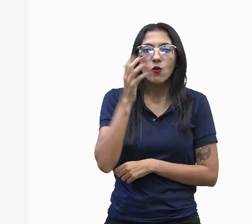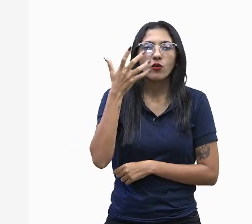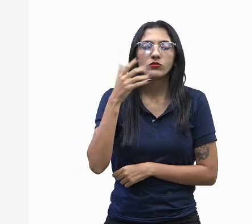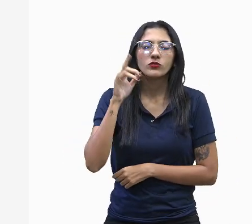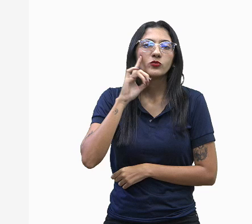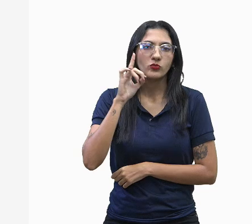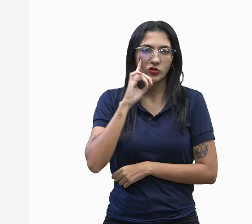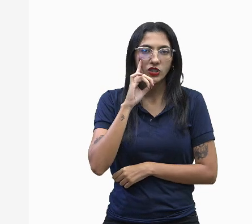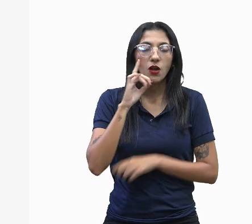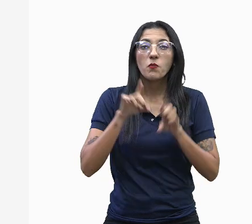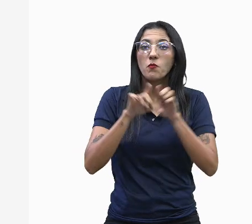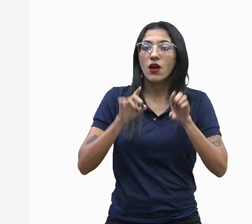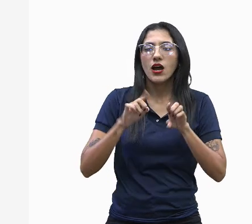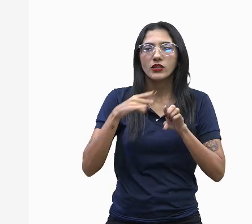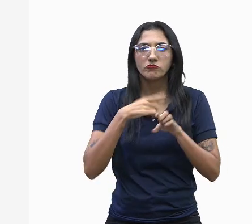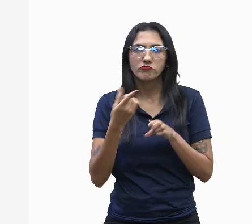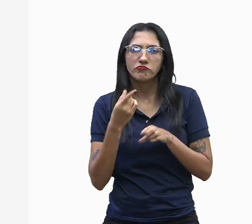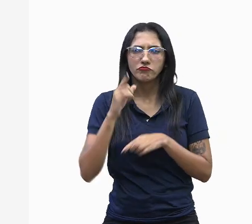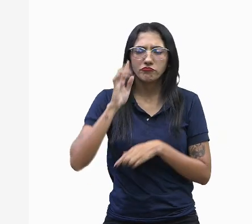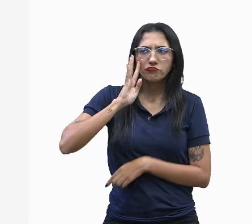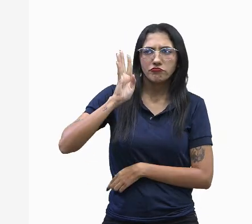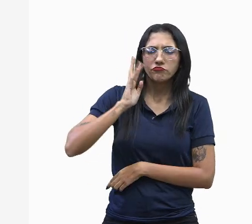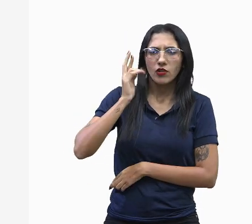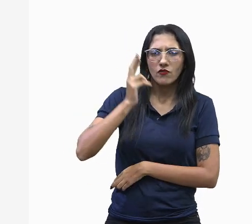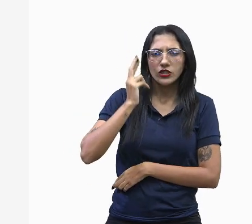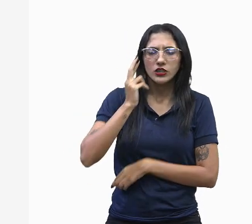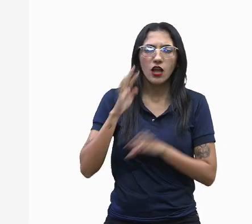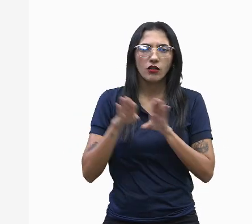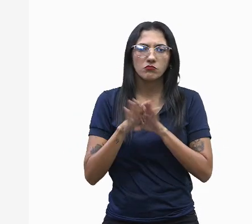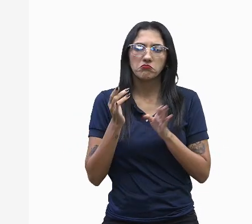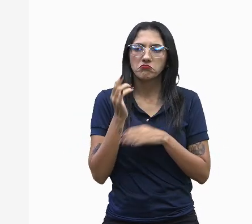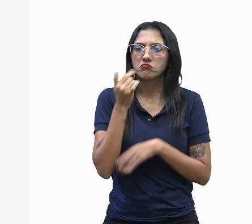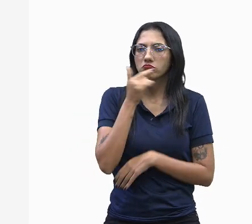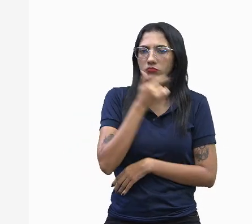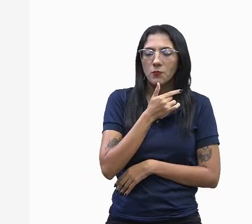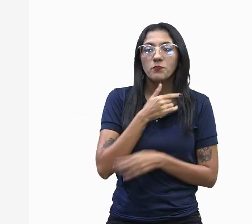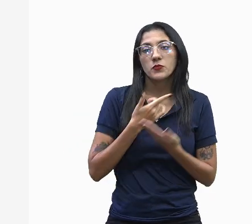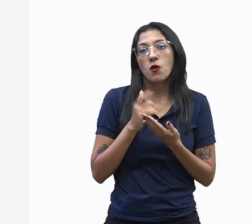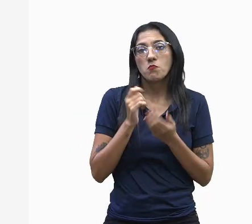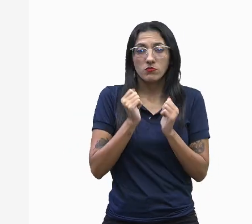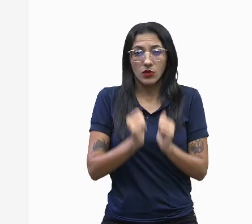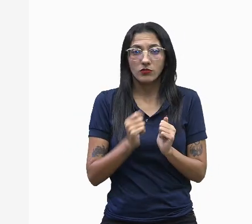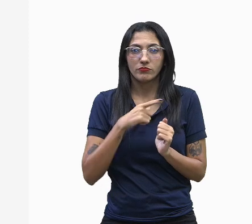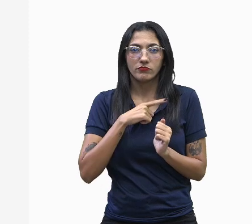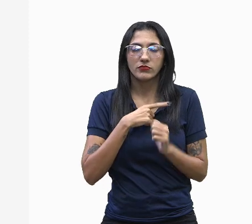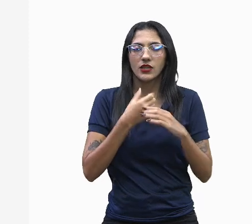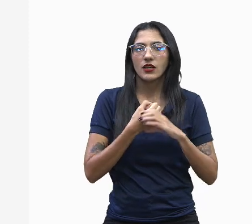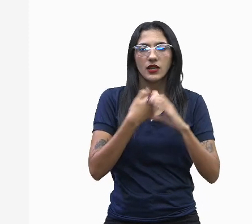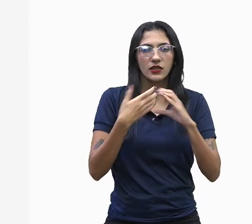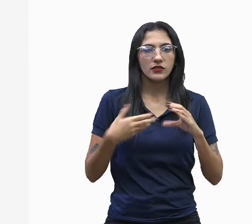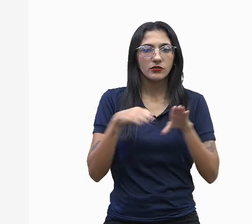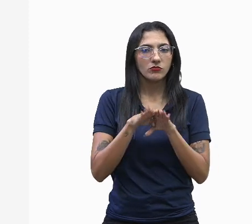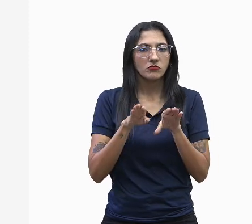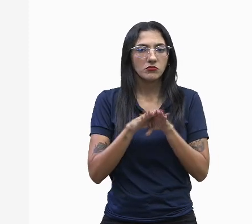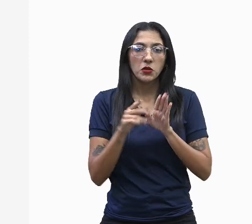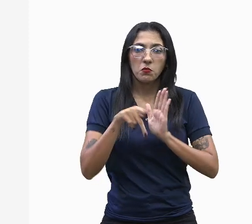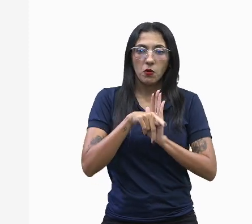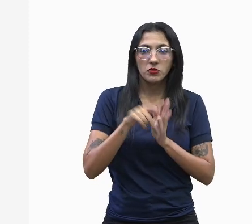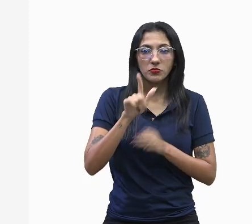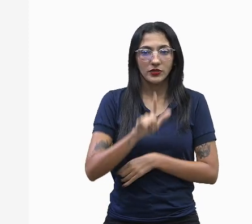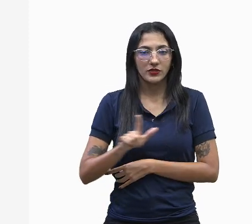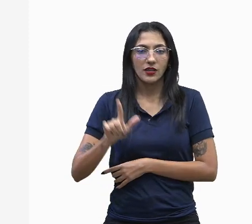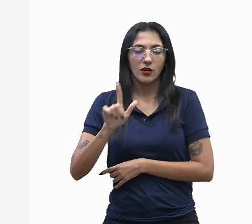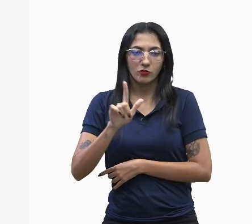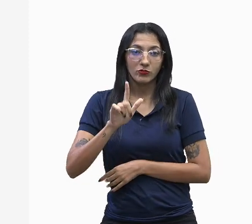cotidiano, mas traz reflexão, traz humor. Então, pode ser caracterizado também como uma